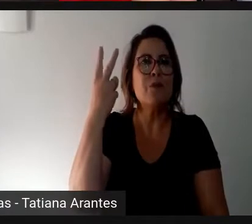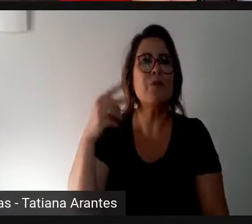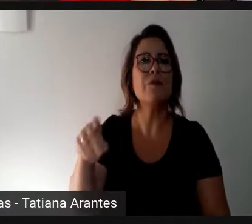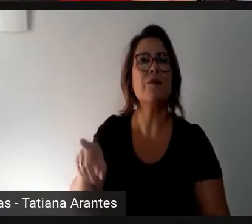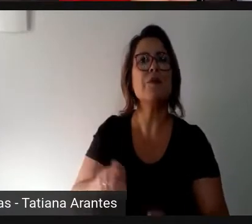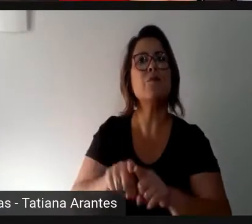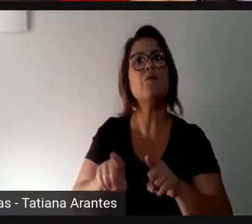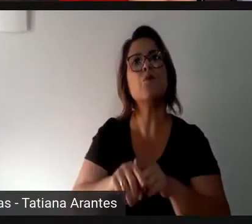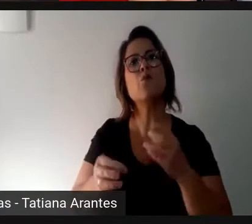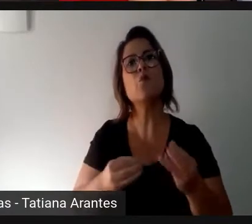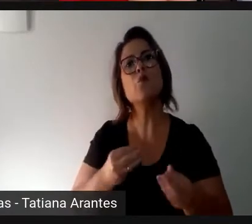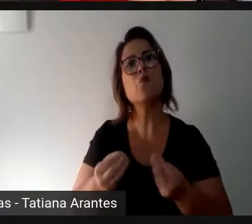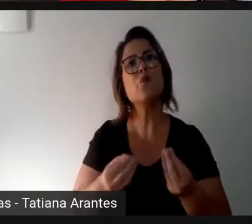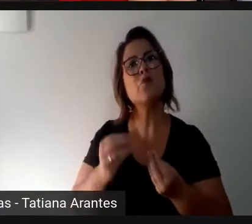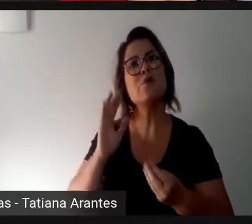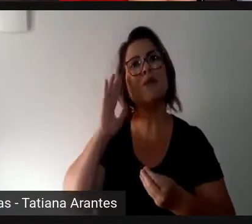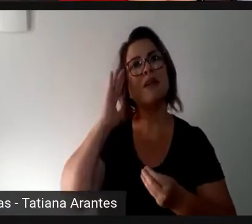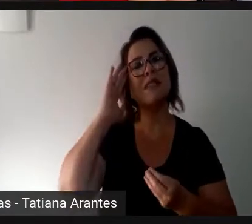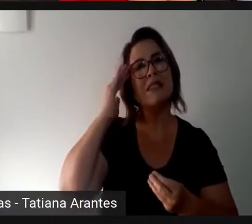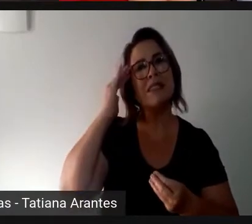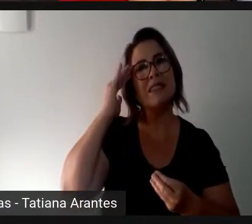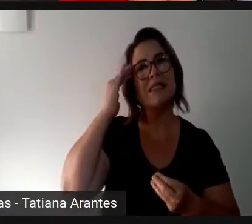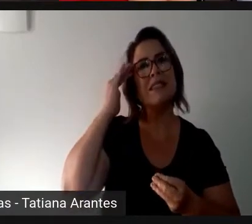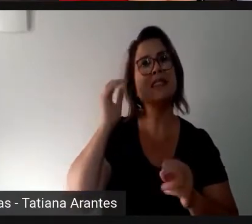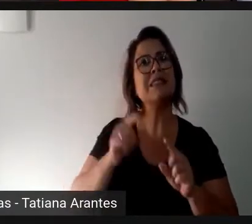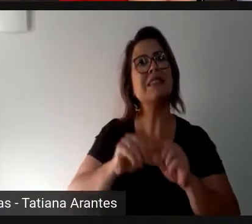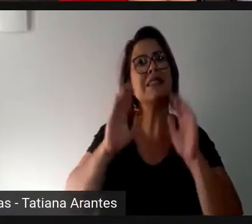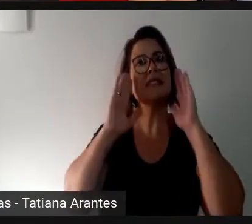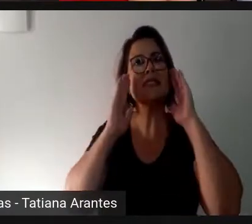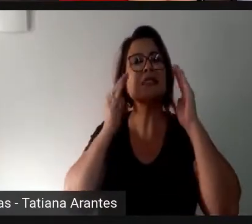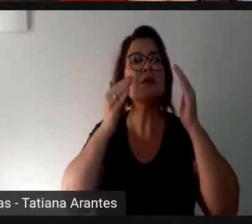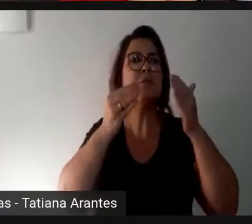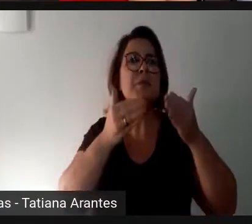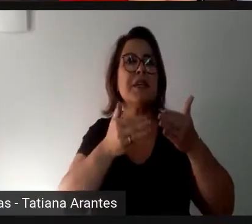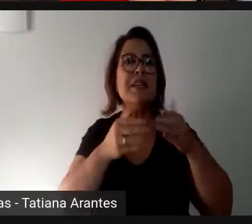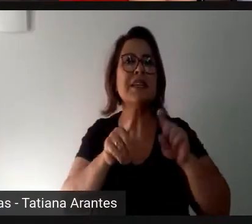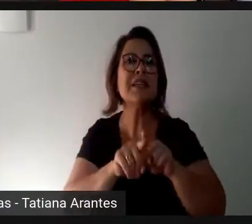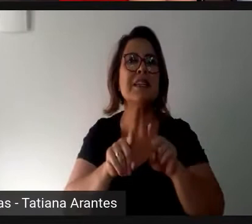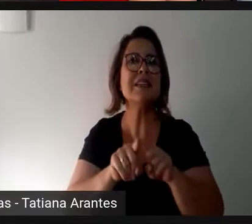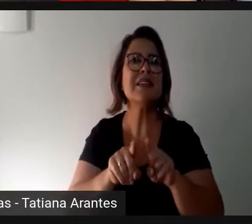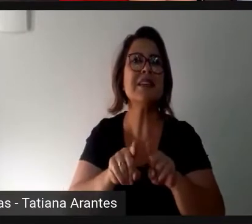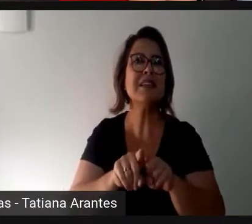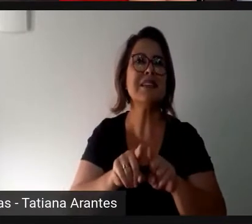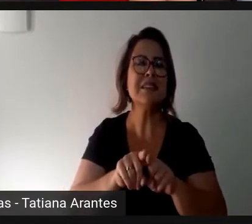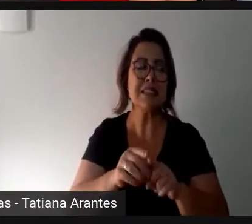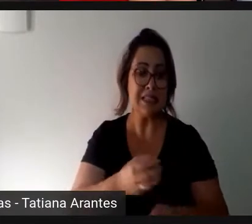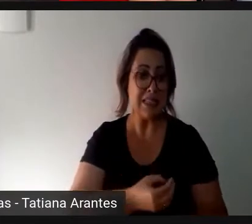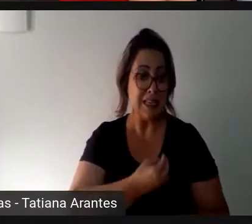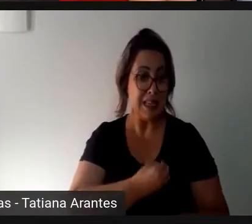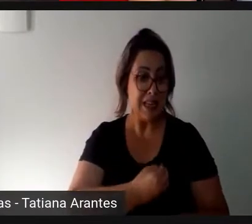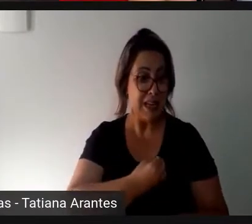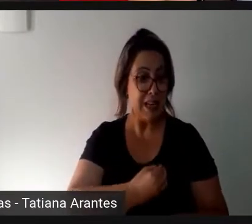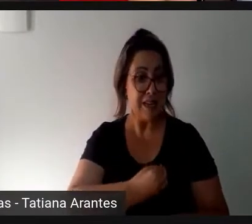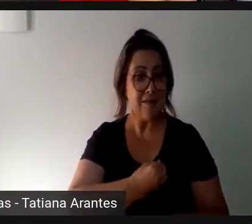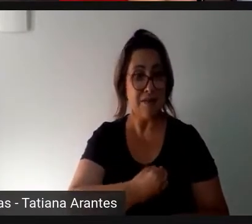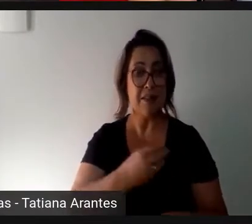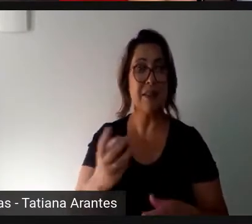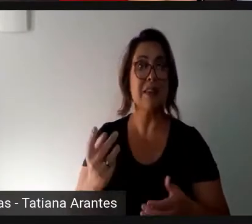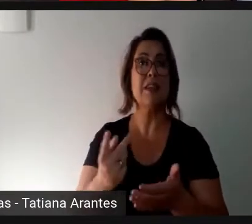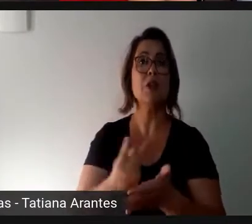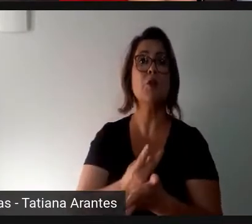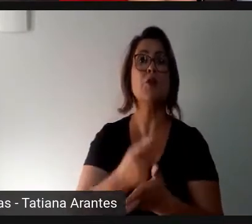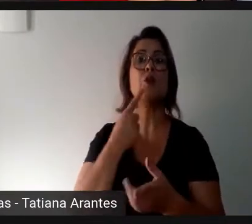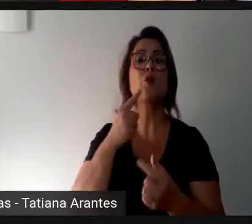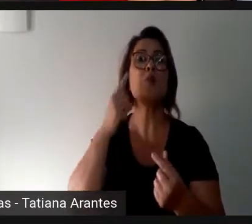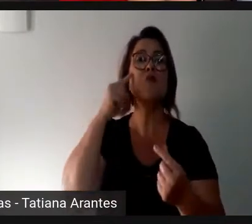Reale, uma interpretação legal ela deve se voltar à gramática, aos valores e ao mundo real. Então, eu não consigo falar de alinhamento